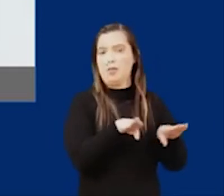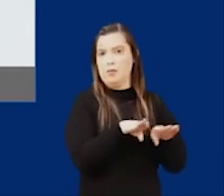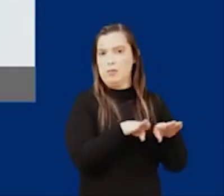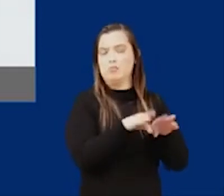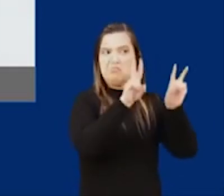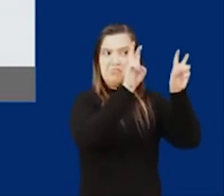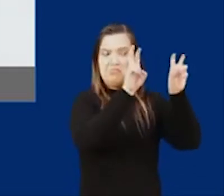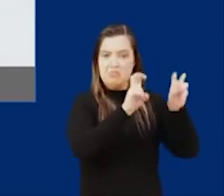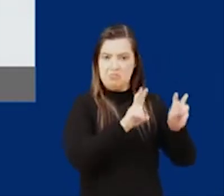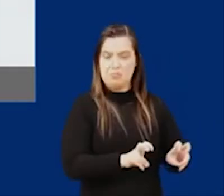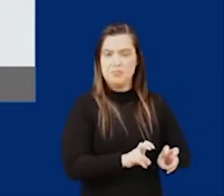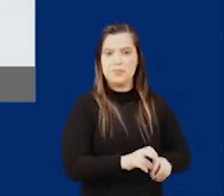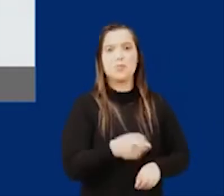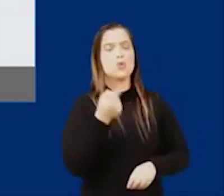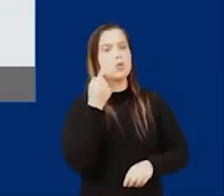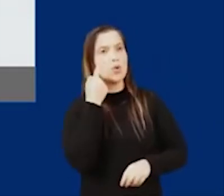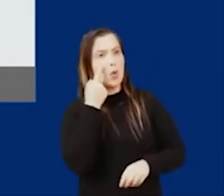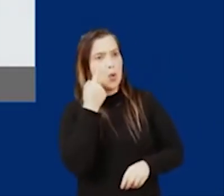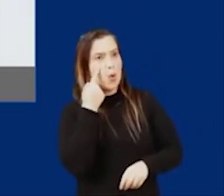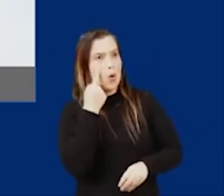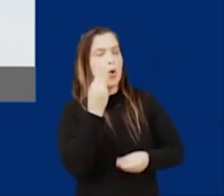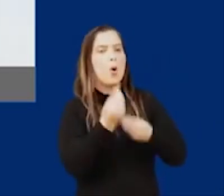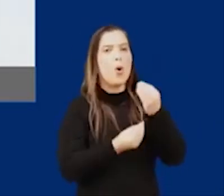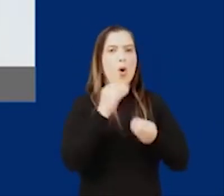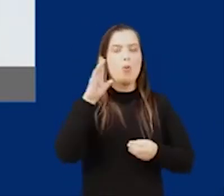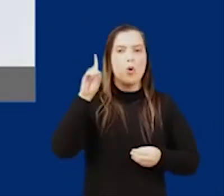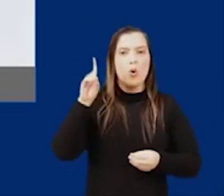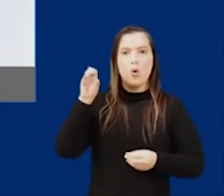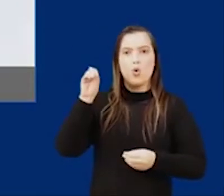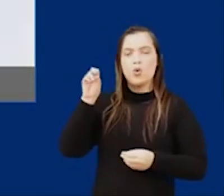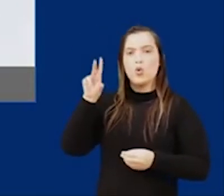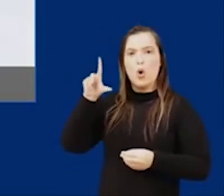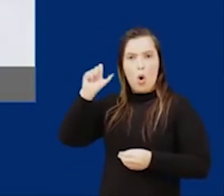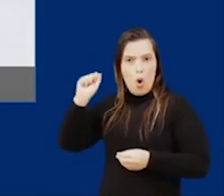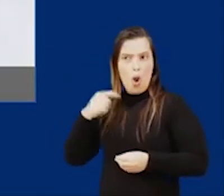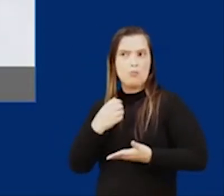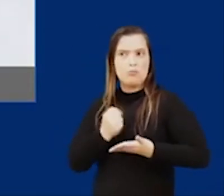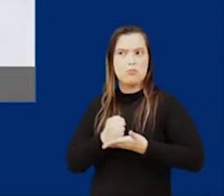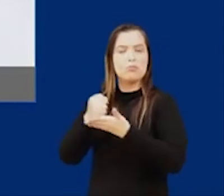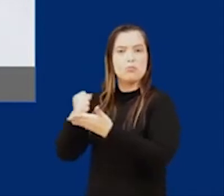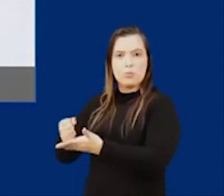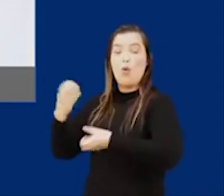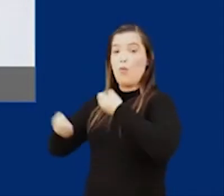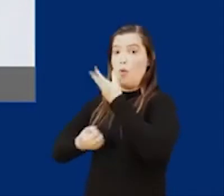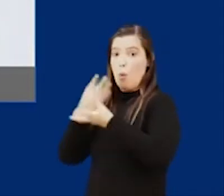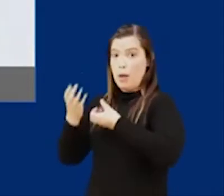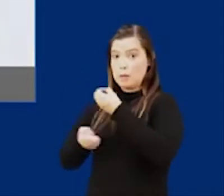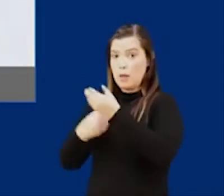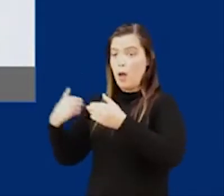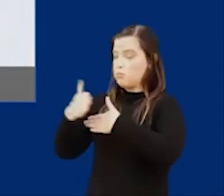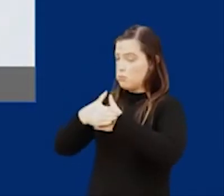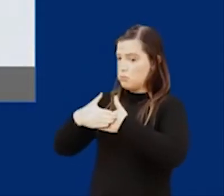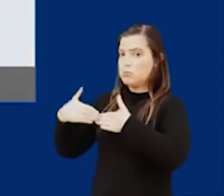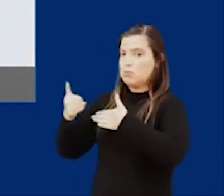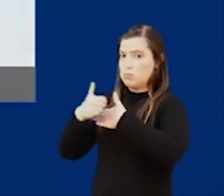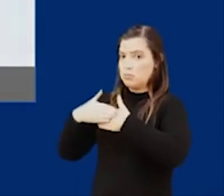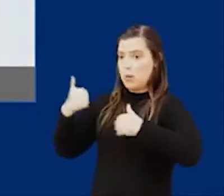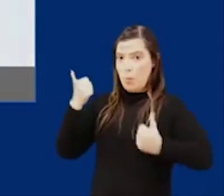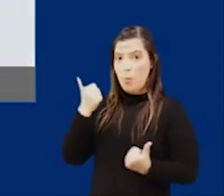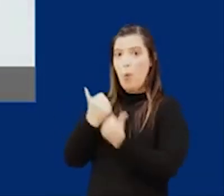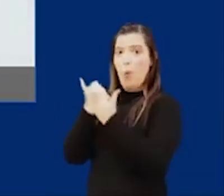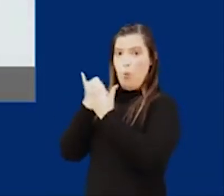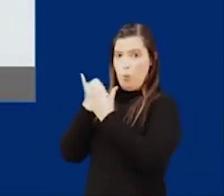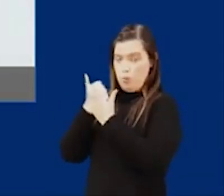do nosso olhar como doula, a gente leva a informação e o acolhimento para essas mulheres, né, como rede de apoio.